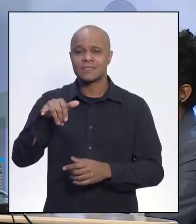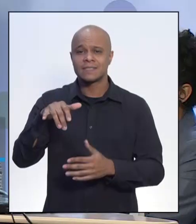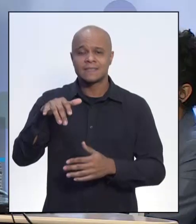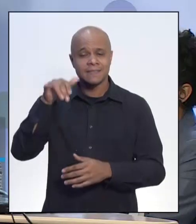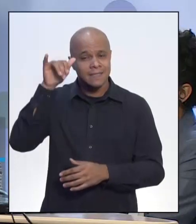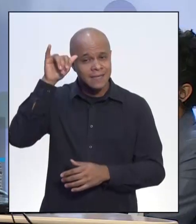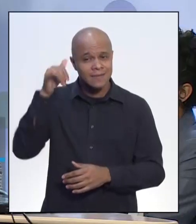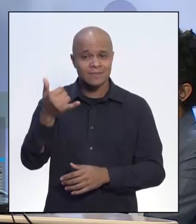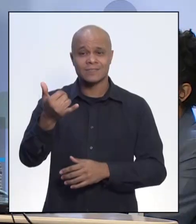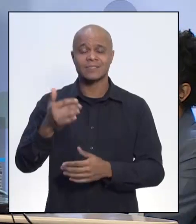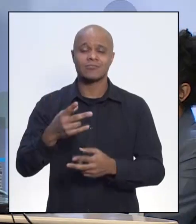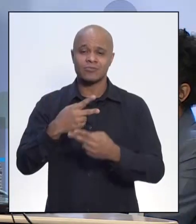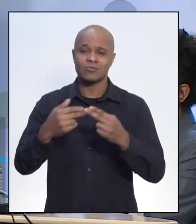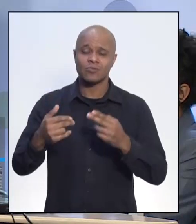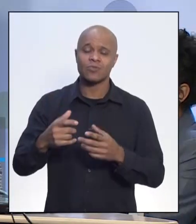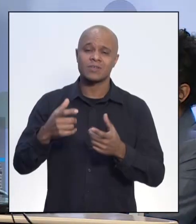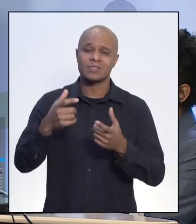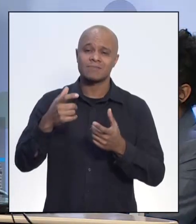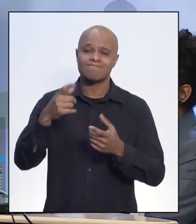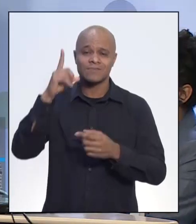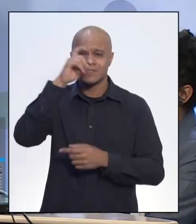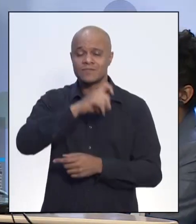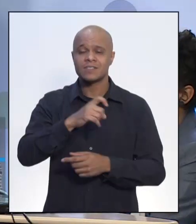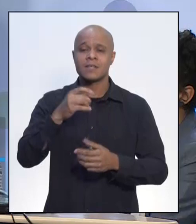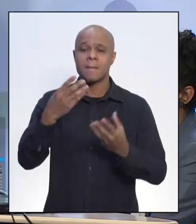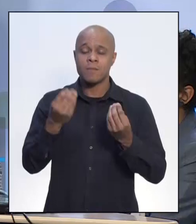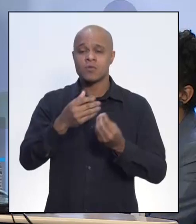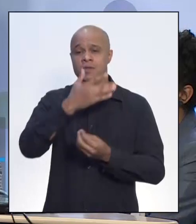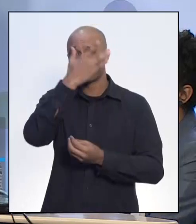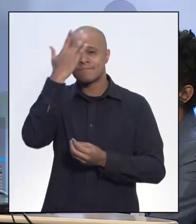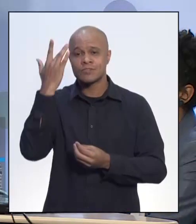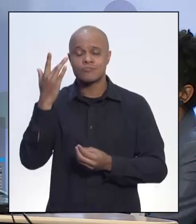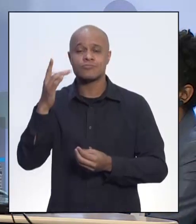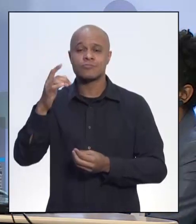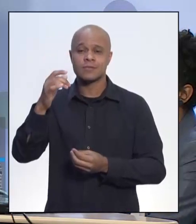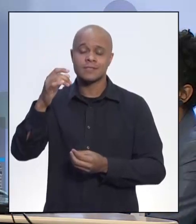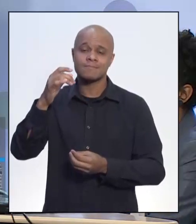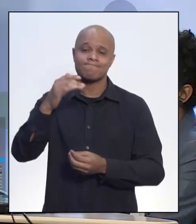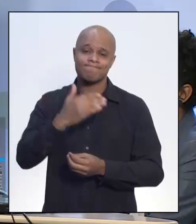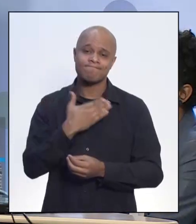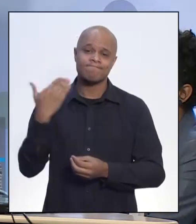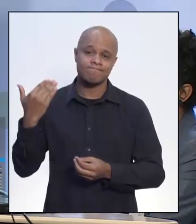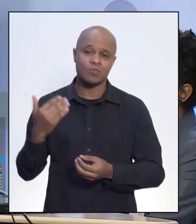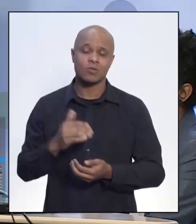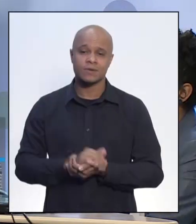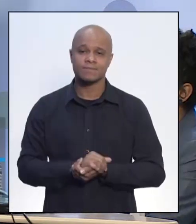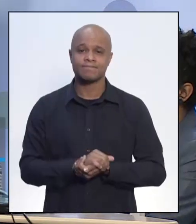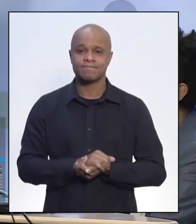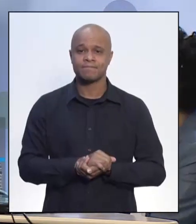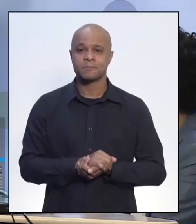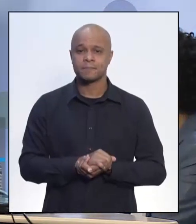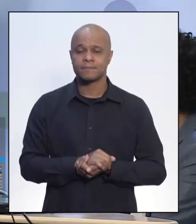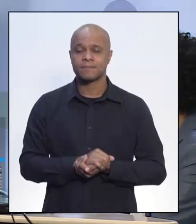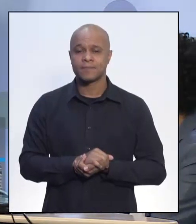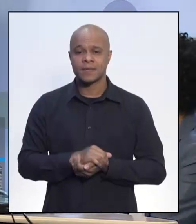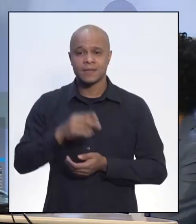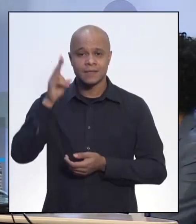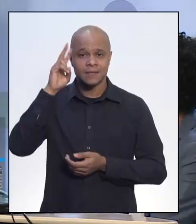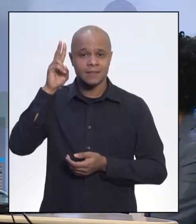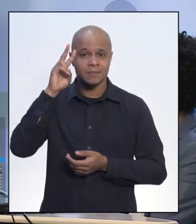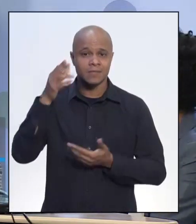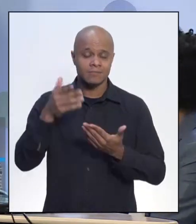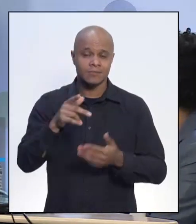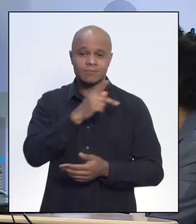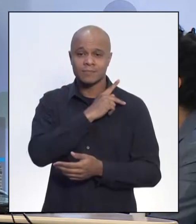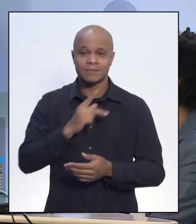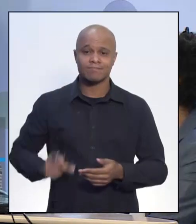um acidente maior e possivelmente, como se falou, de ter atingido aí a Casa Branca. Aí. Lembrando que o presidente não estava lá.